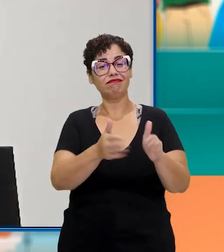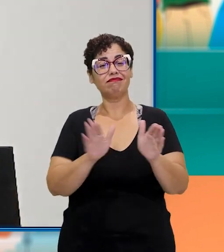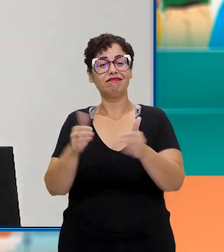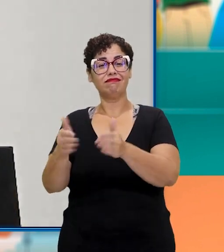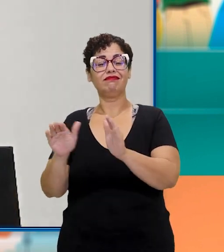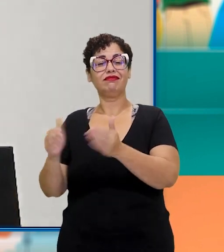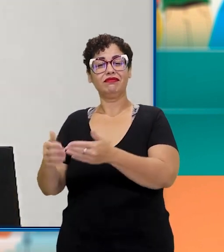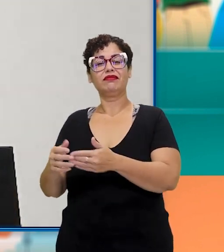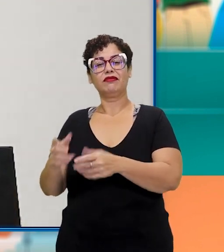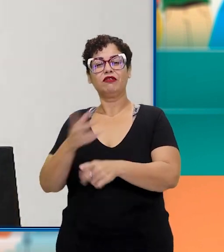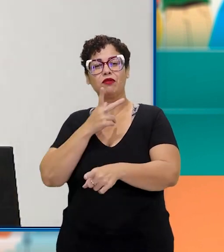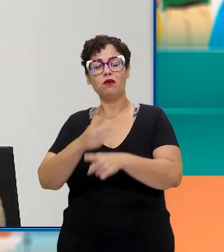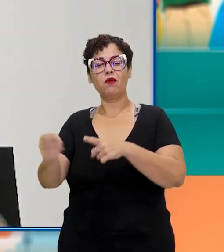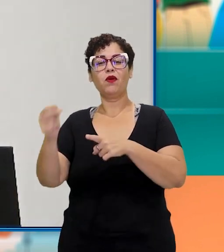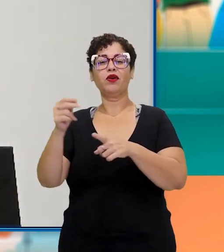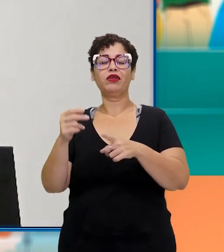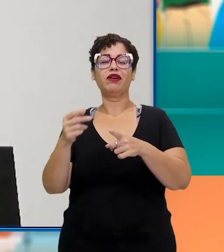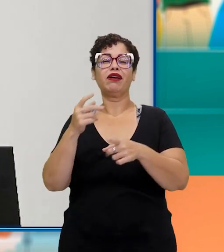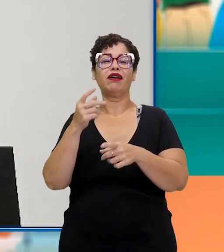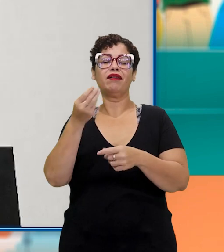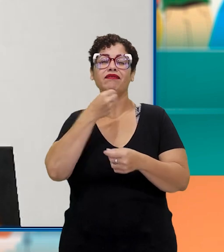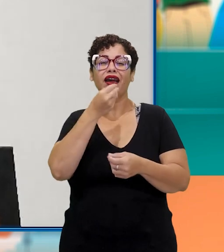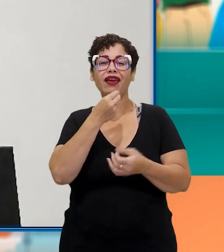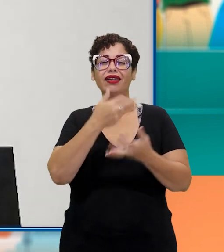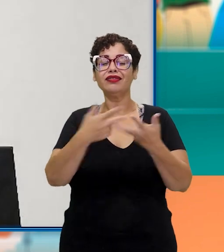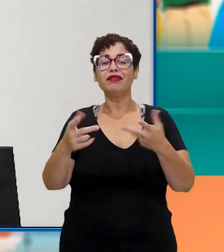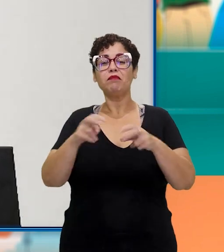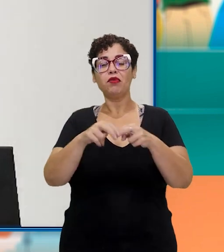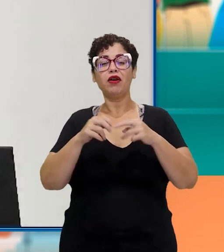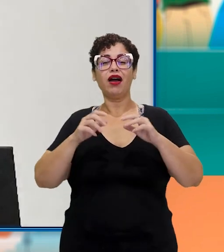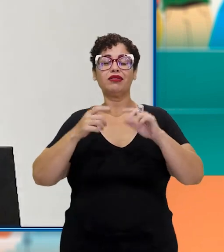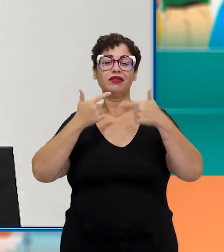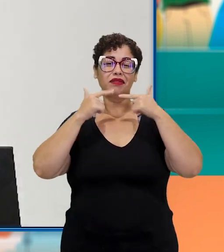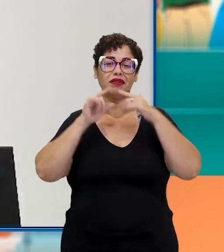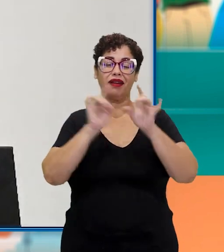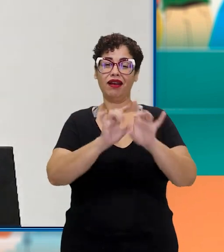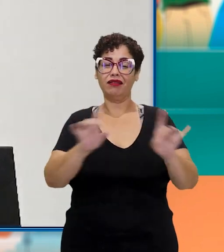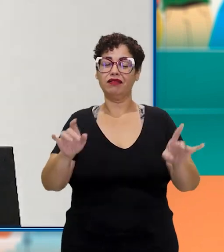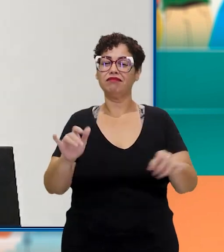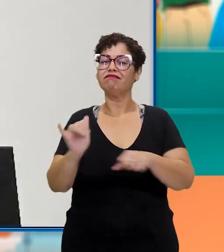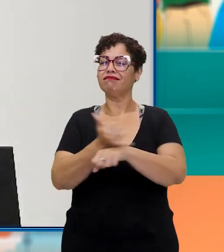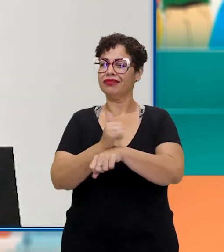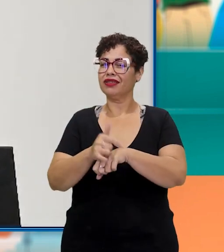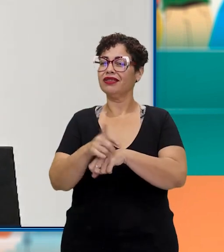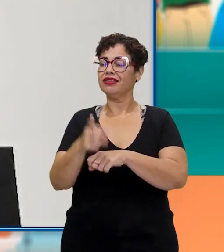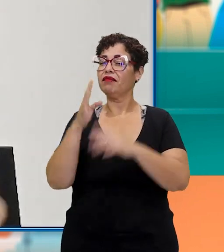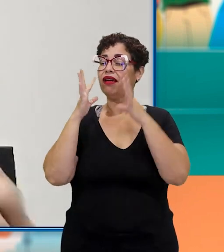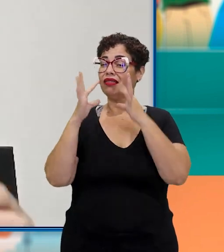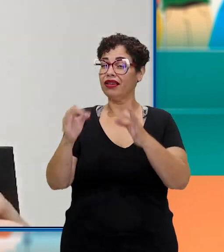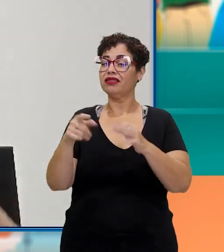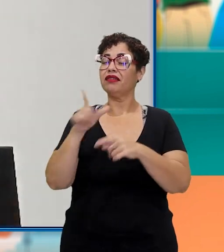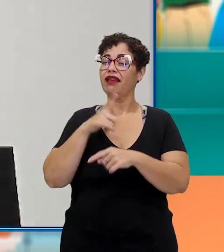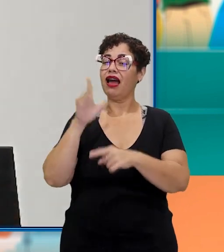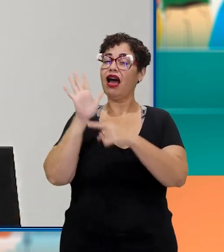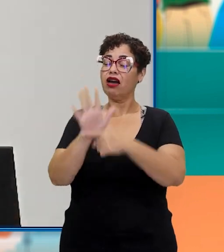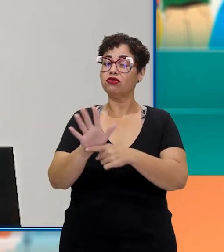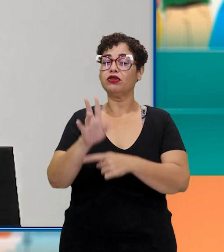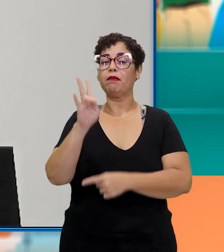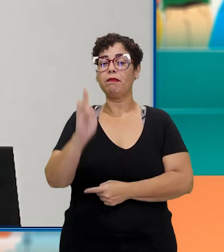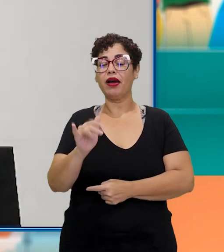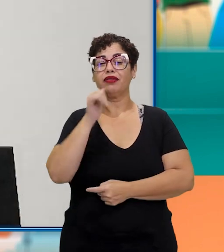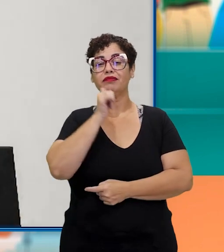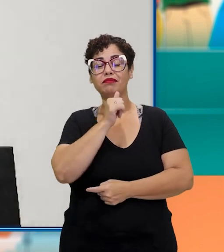desenvolvimento de virtudes que combatam essas fraquezas inerentes a cada temperamento. Essa ferramenta tem chamado a atenção